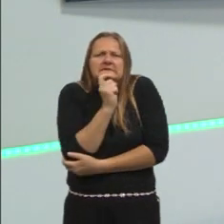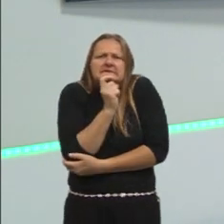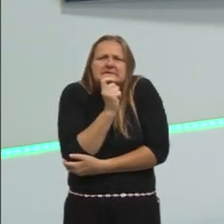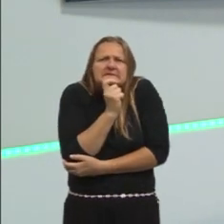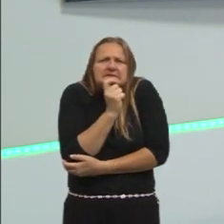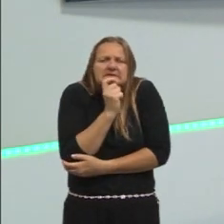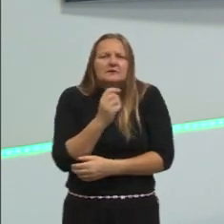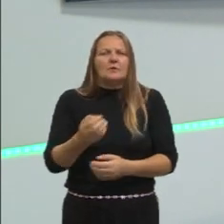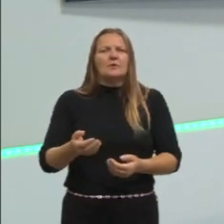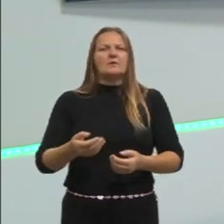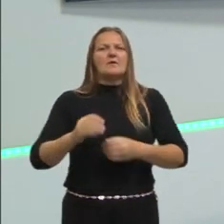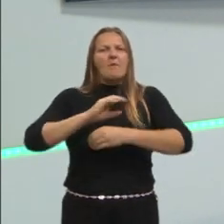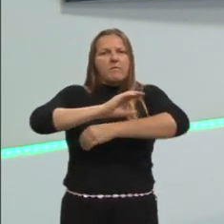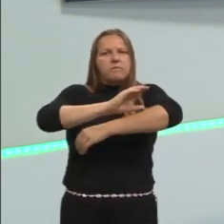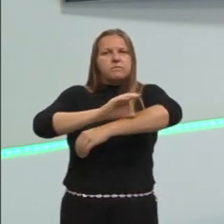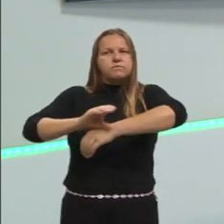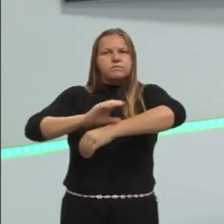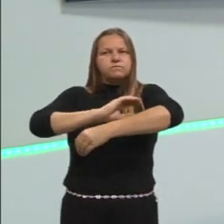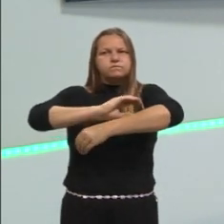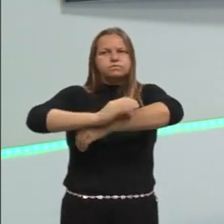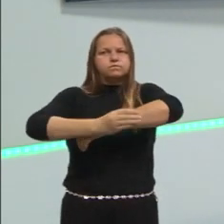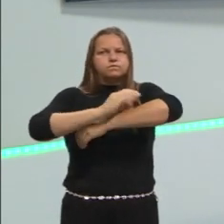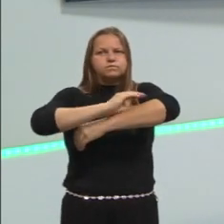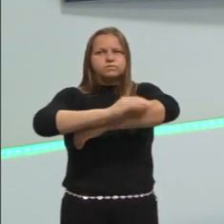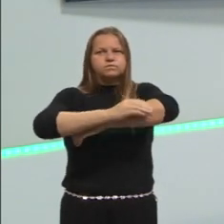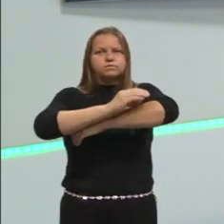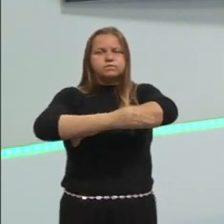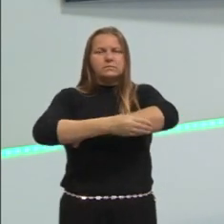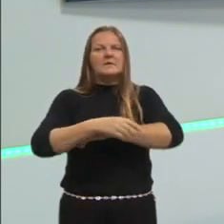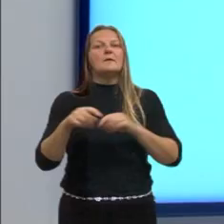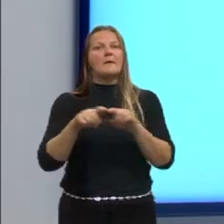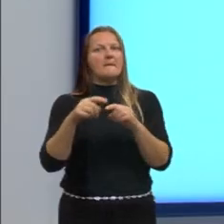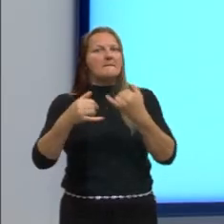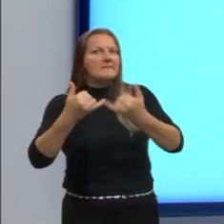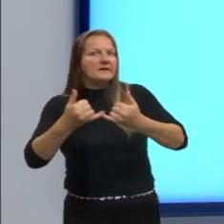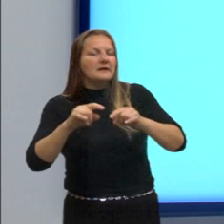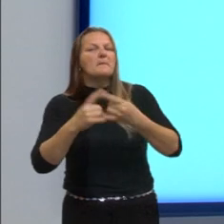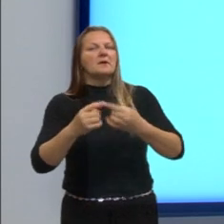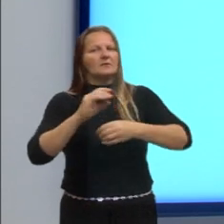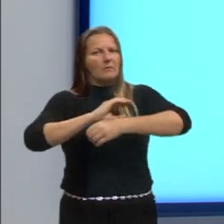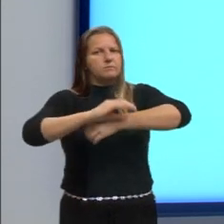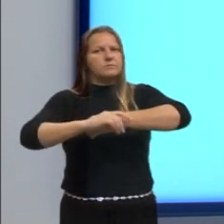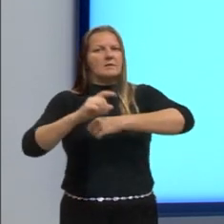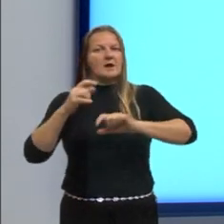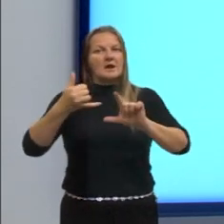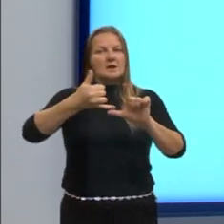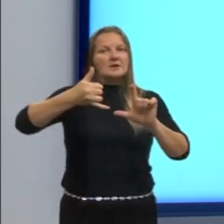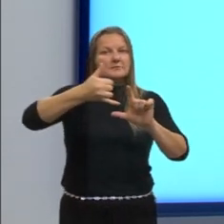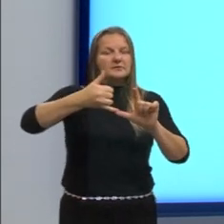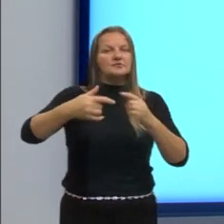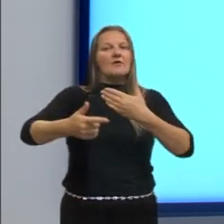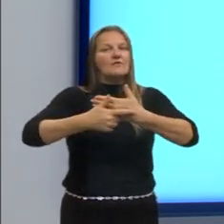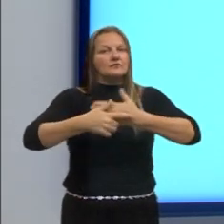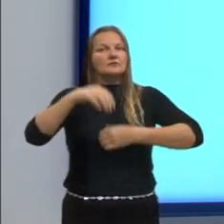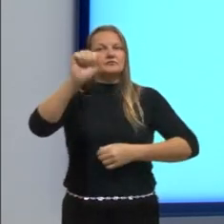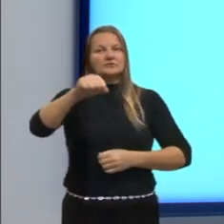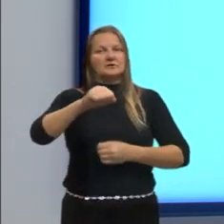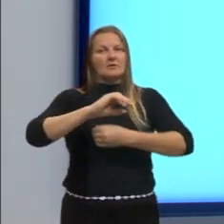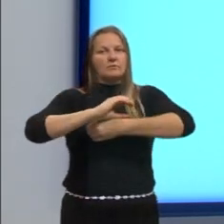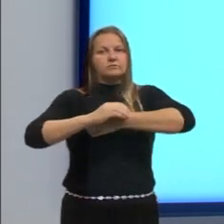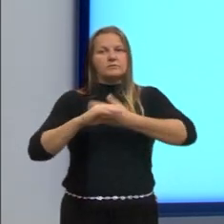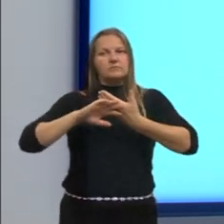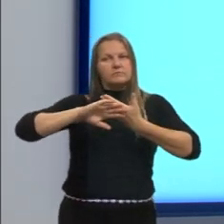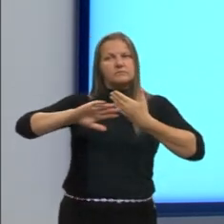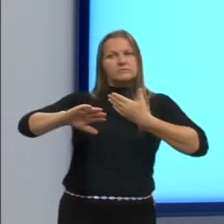quem tem um pouquinho mais de gordura é uma brincadeira também mas é que os lipídios ele tem essa característica de ser um isolante térmico né